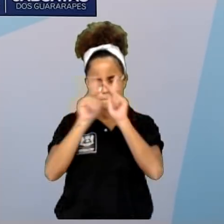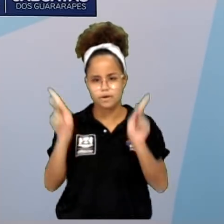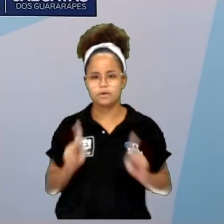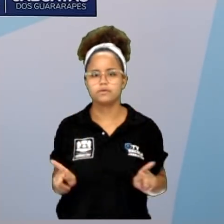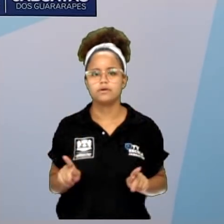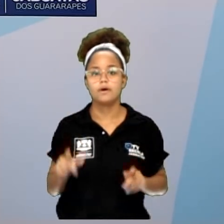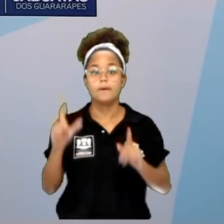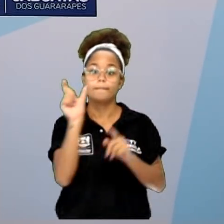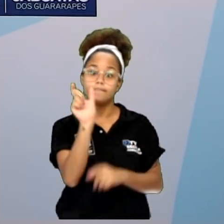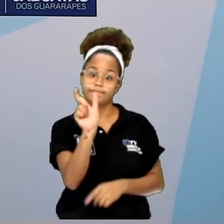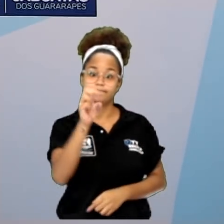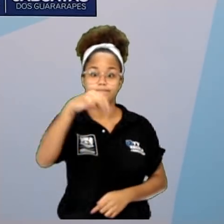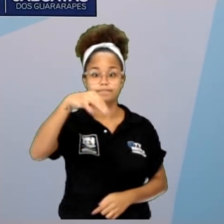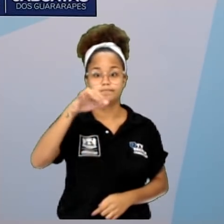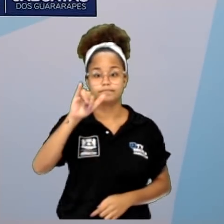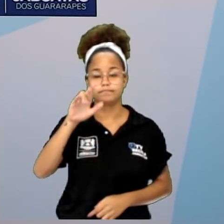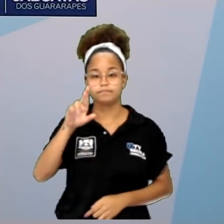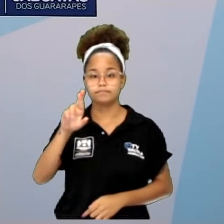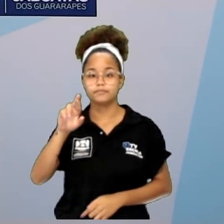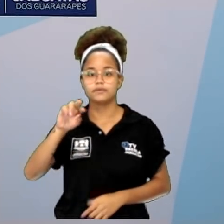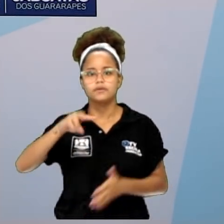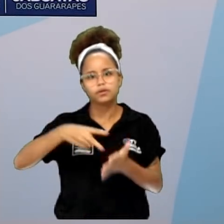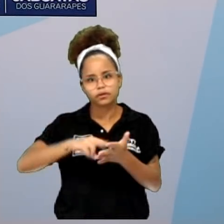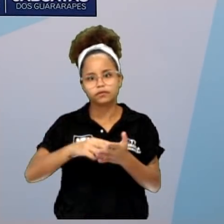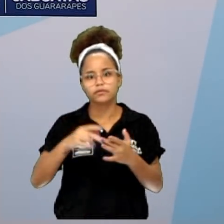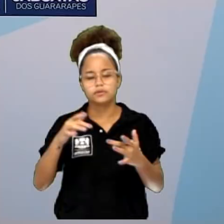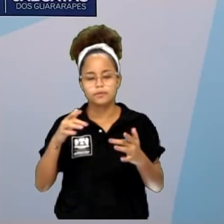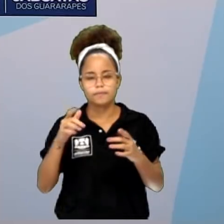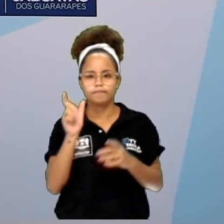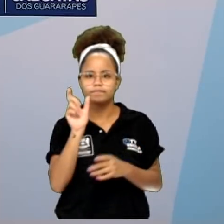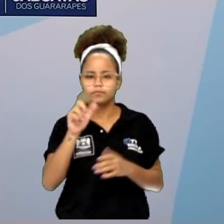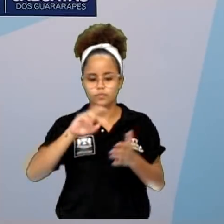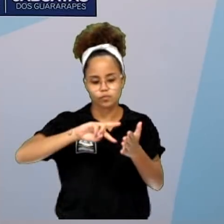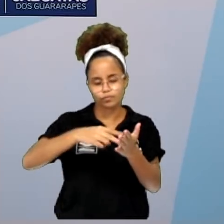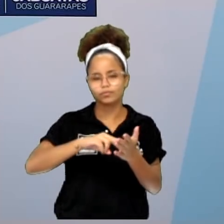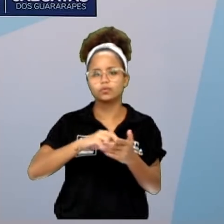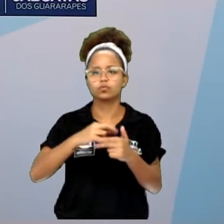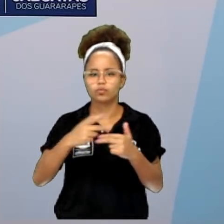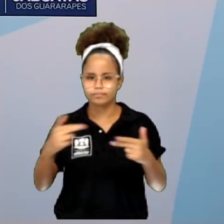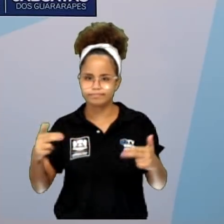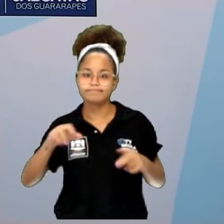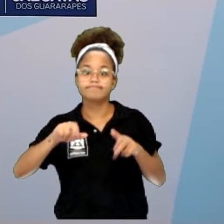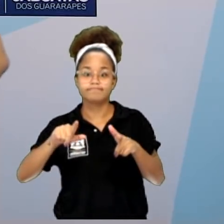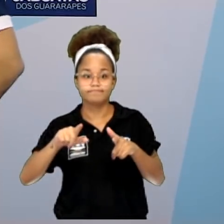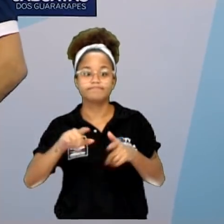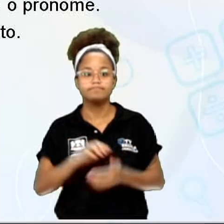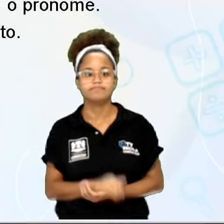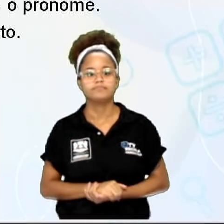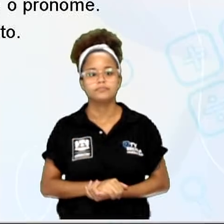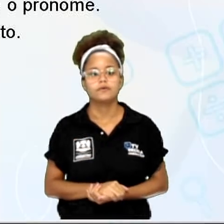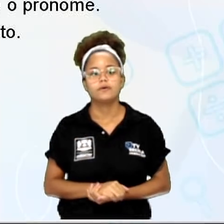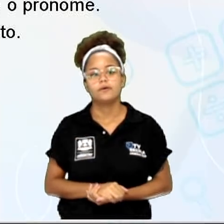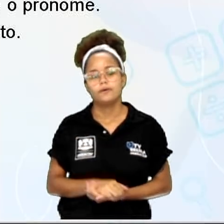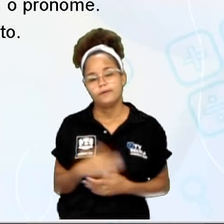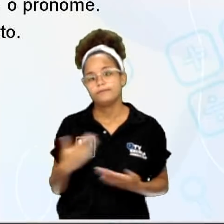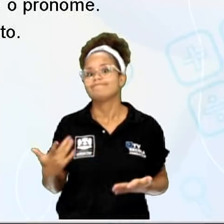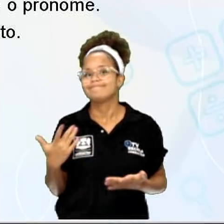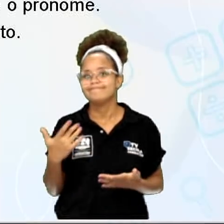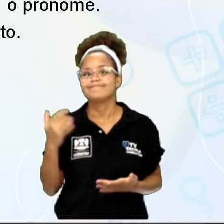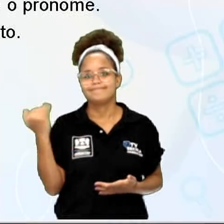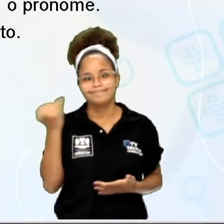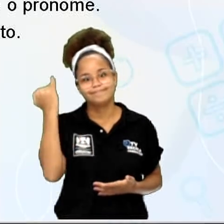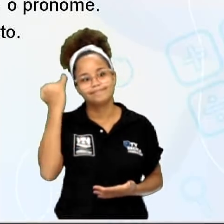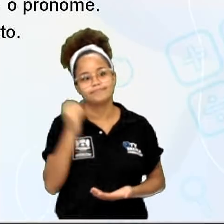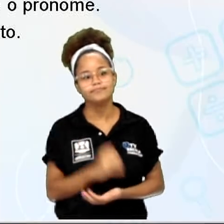né, é associada aí a 3 sentidos diferentes. Vamos embora aí. Artigo interessante, né?